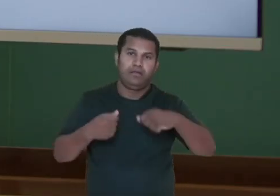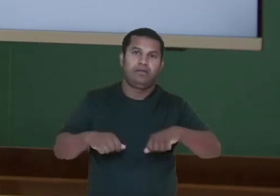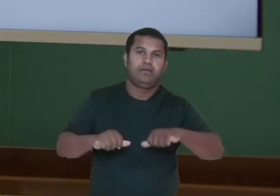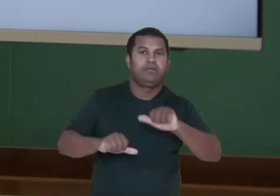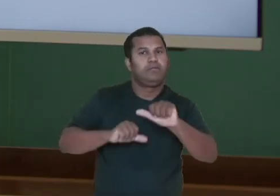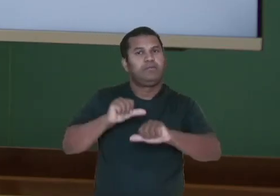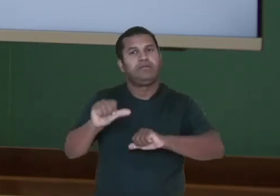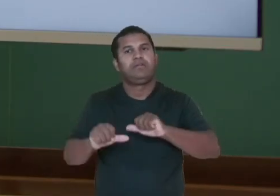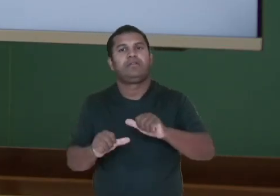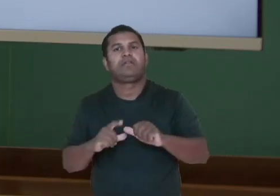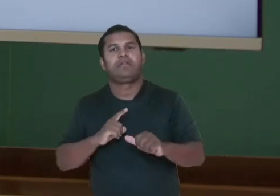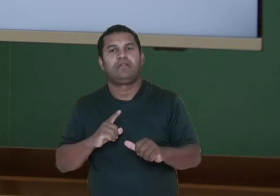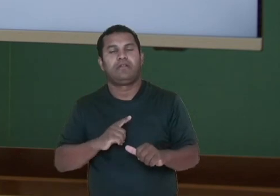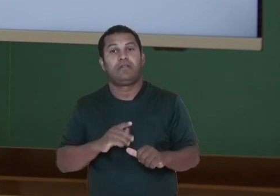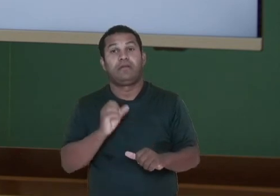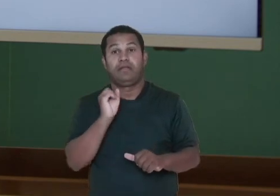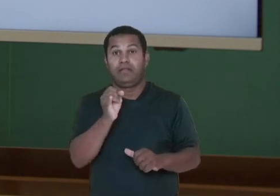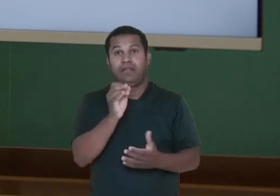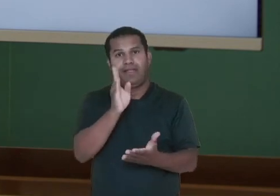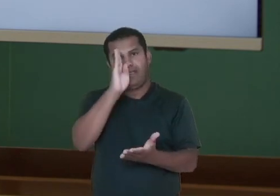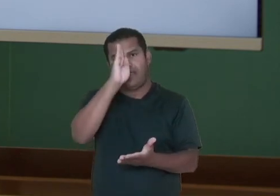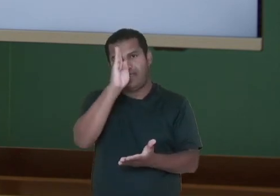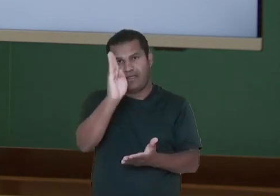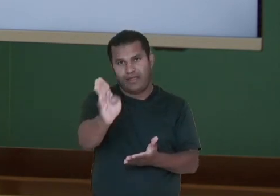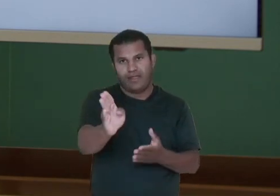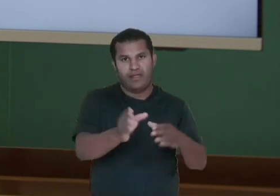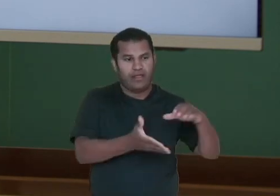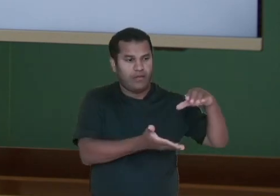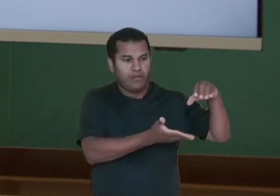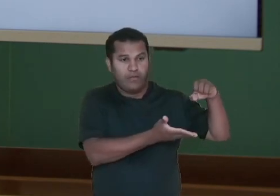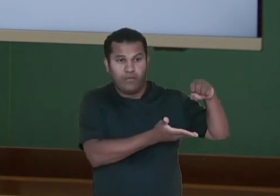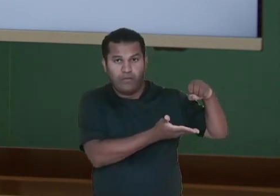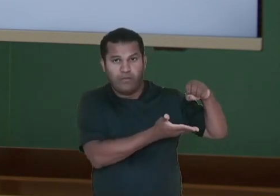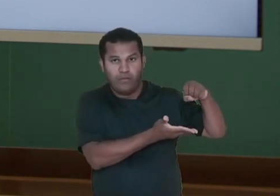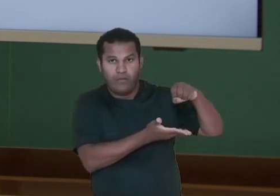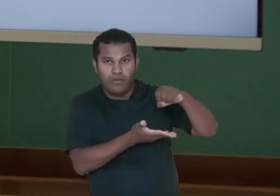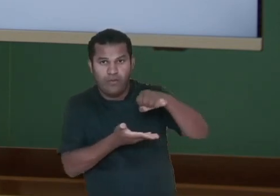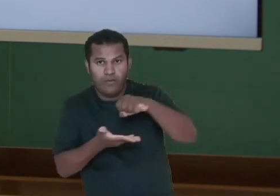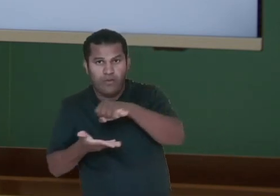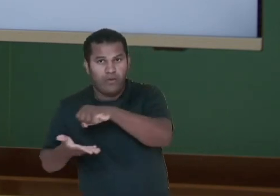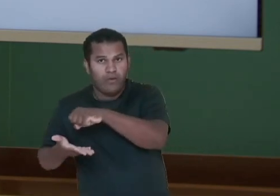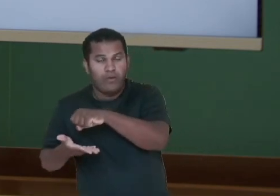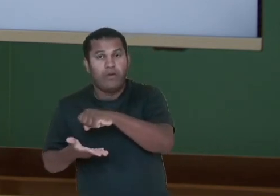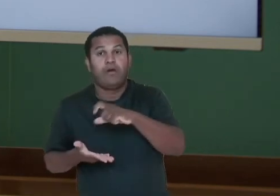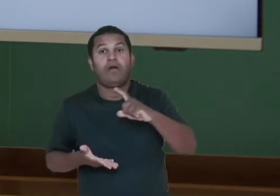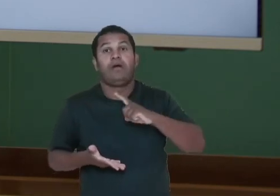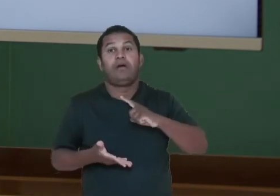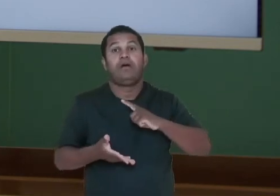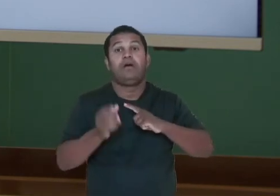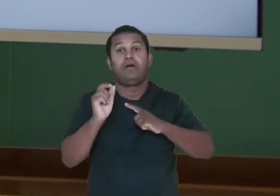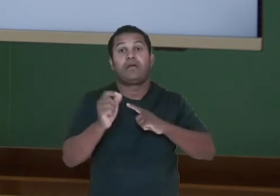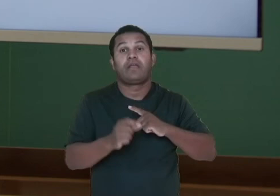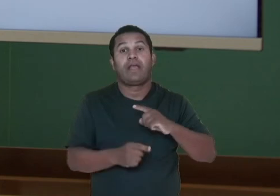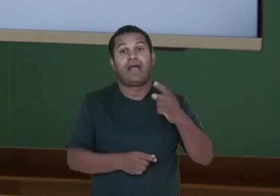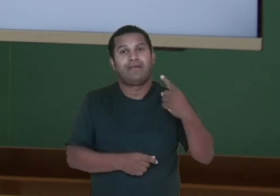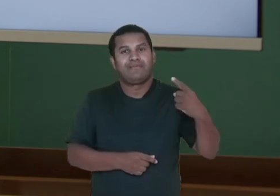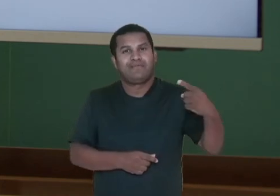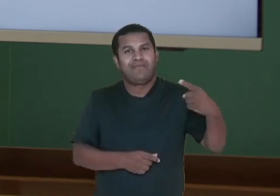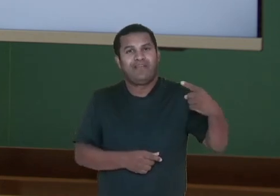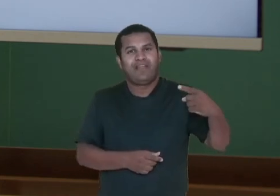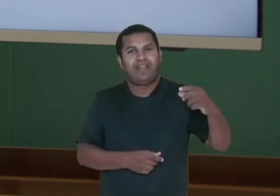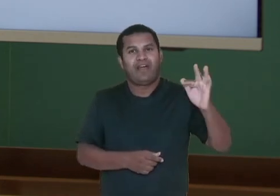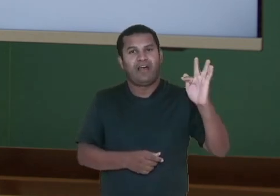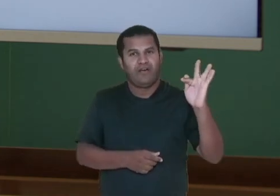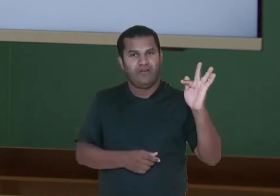Então vejam, né? Eu não preciso. O que irá manter a pedra em movimento é o lançamento da jogadora.